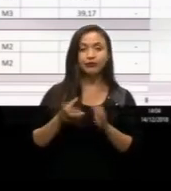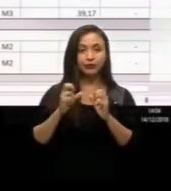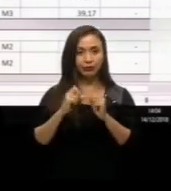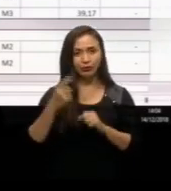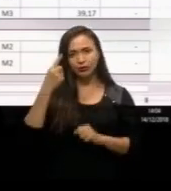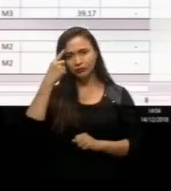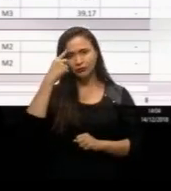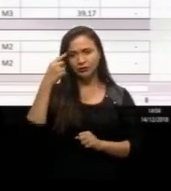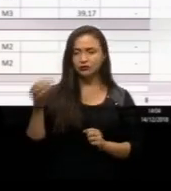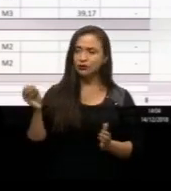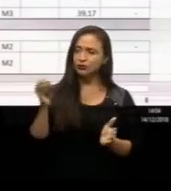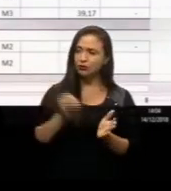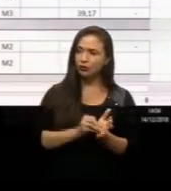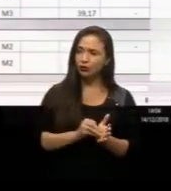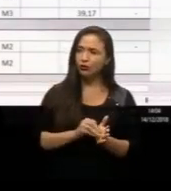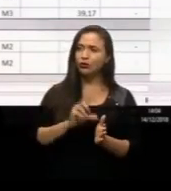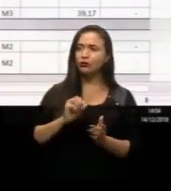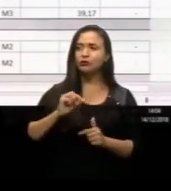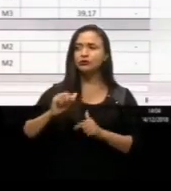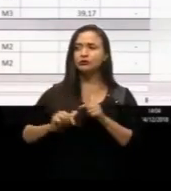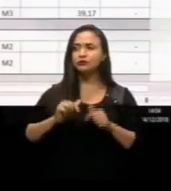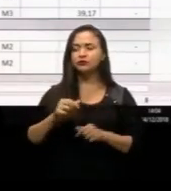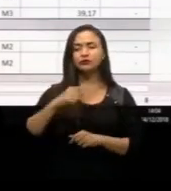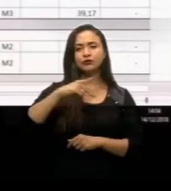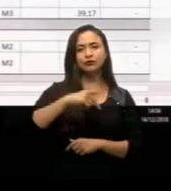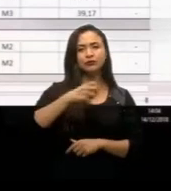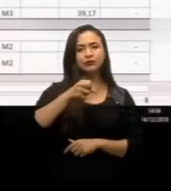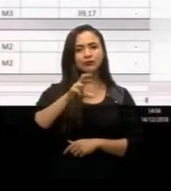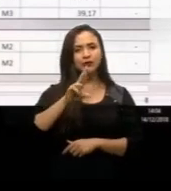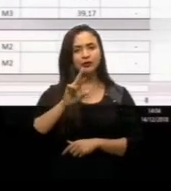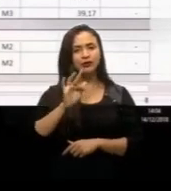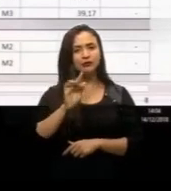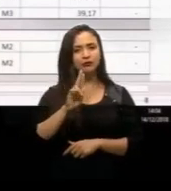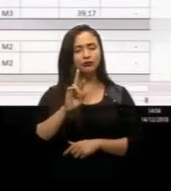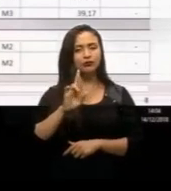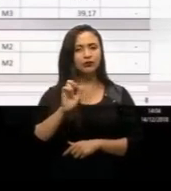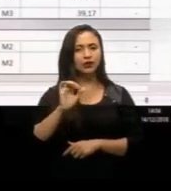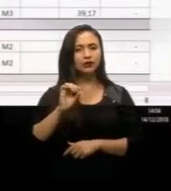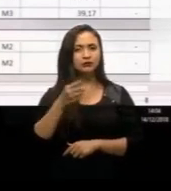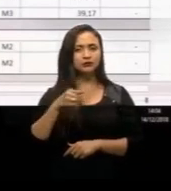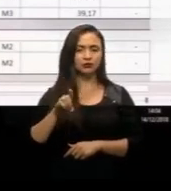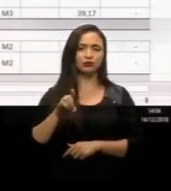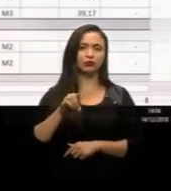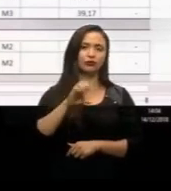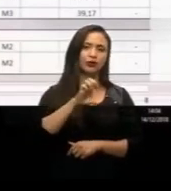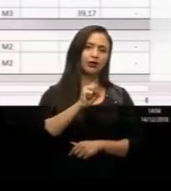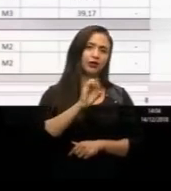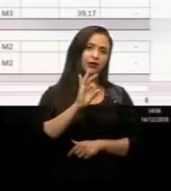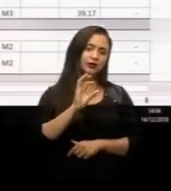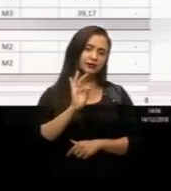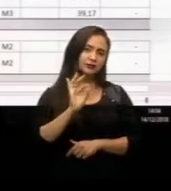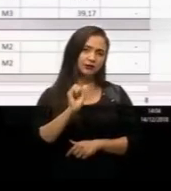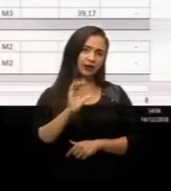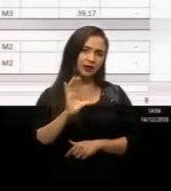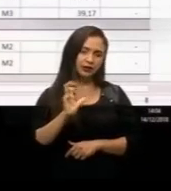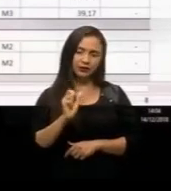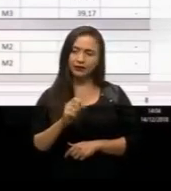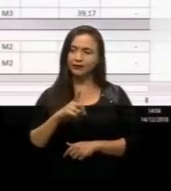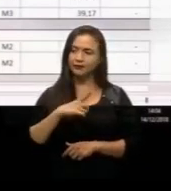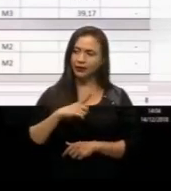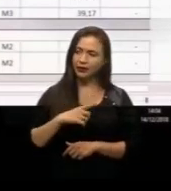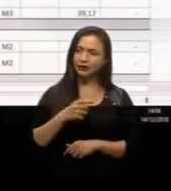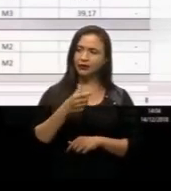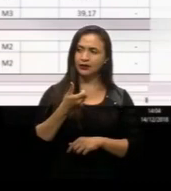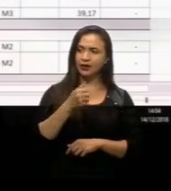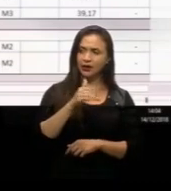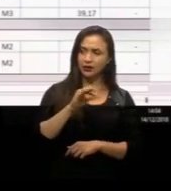pensar em colocar aqui um serviço de perfuração da estaca. Ok? Então, olha só, fundação, aço